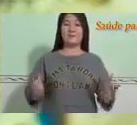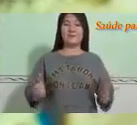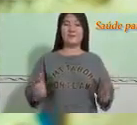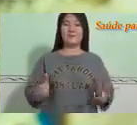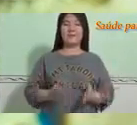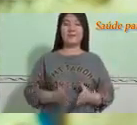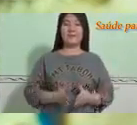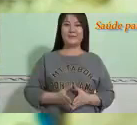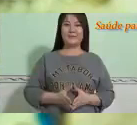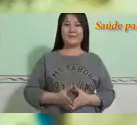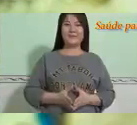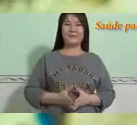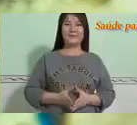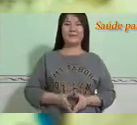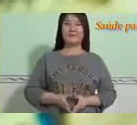exemplo.